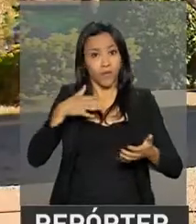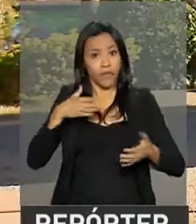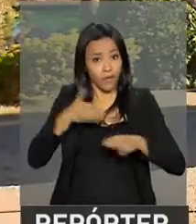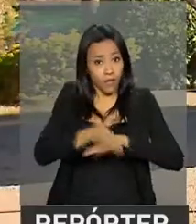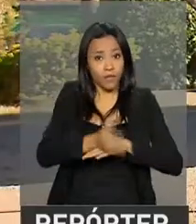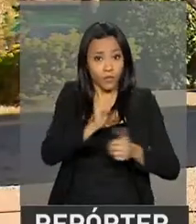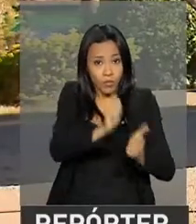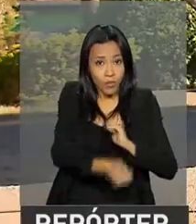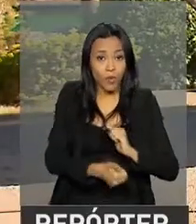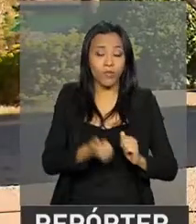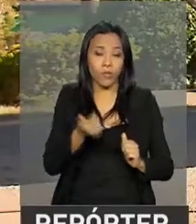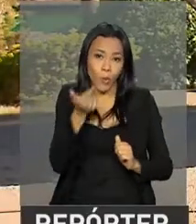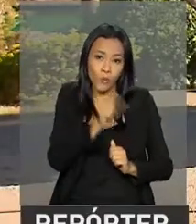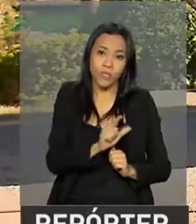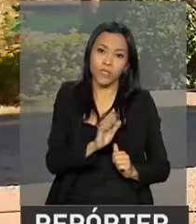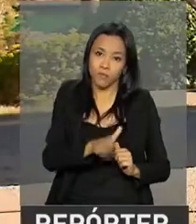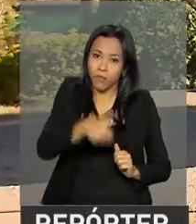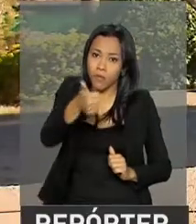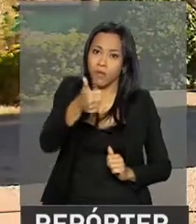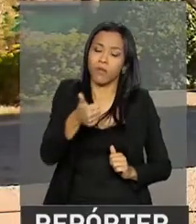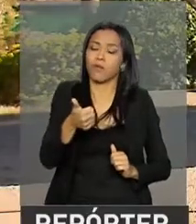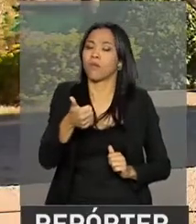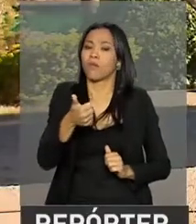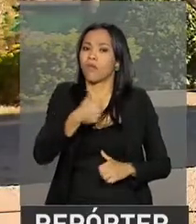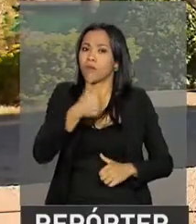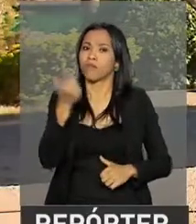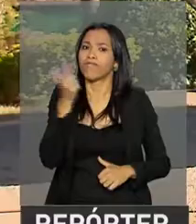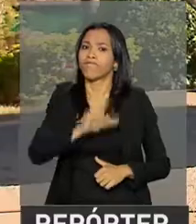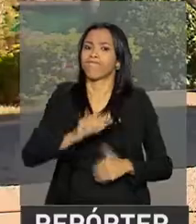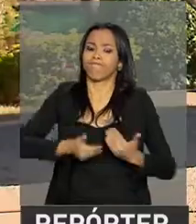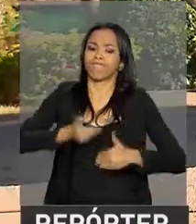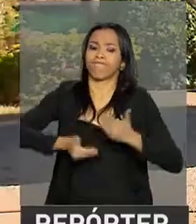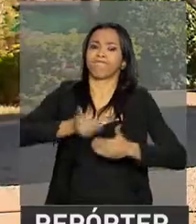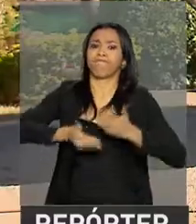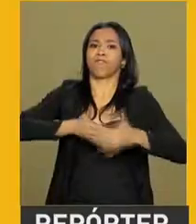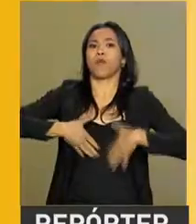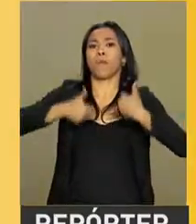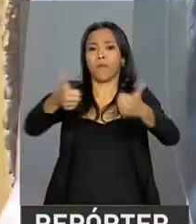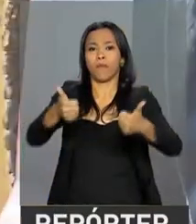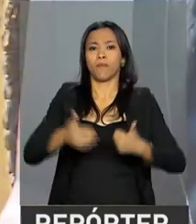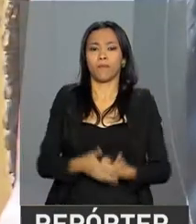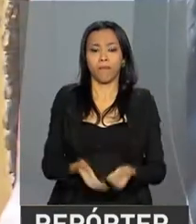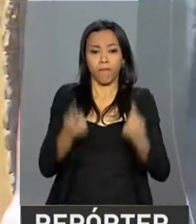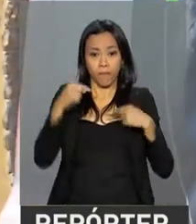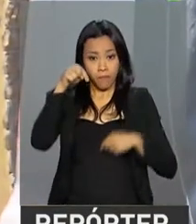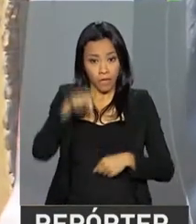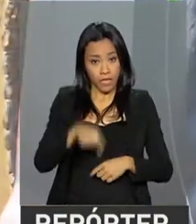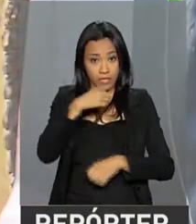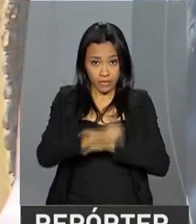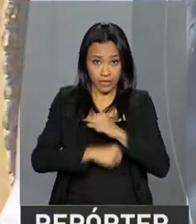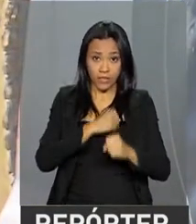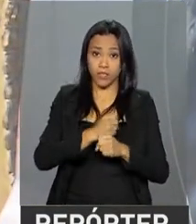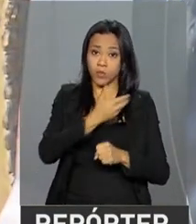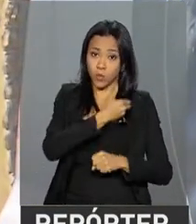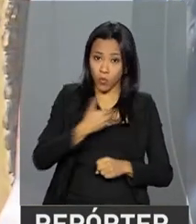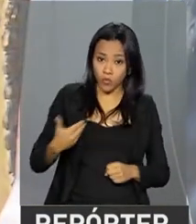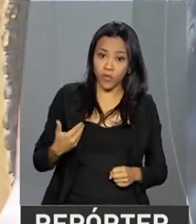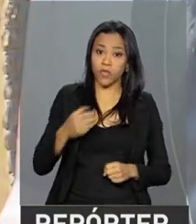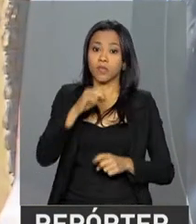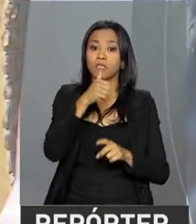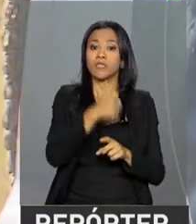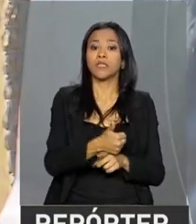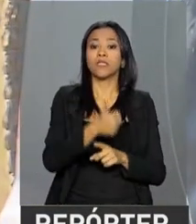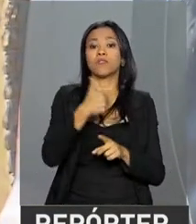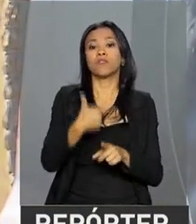de superação, de alcançar e dar o seu melhor. Para esse ano, o governo destinou cerca de